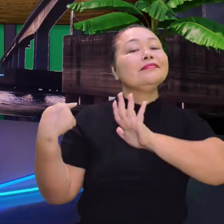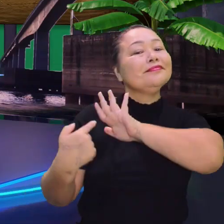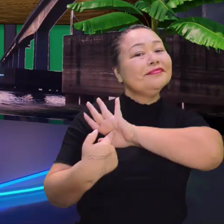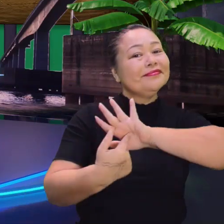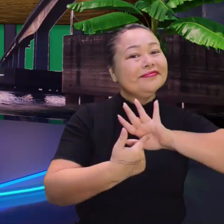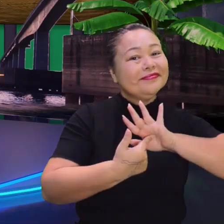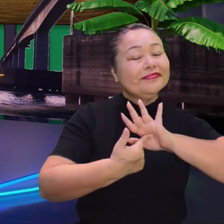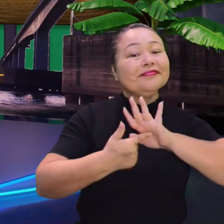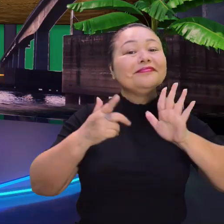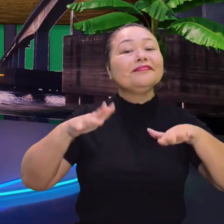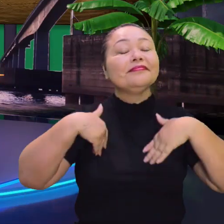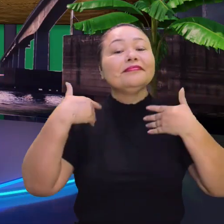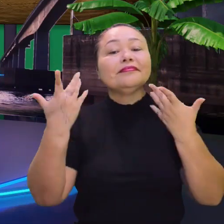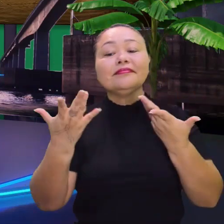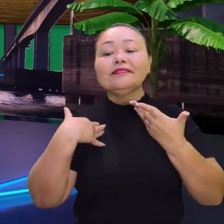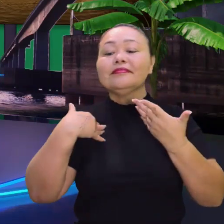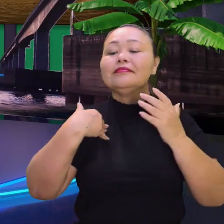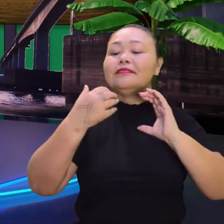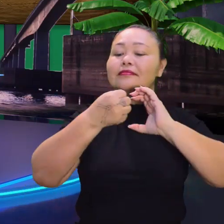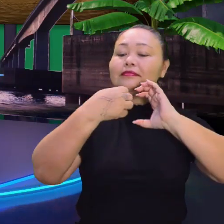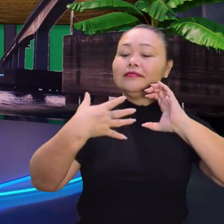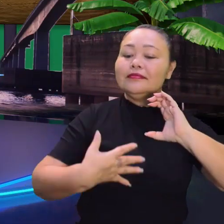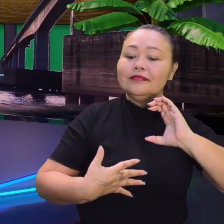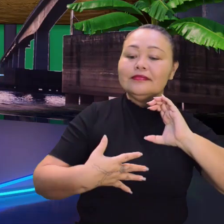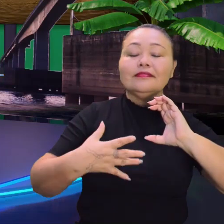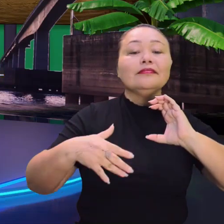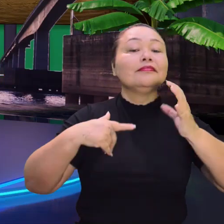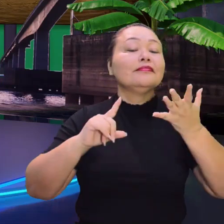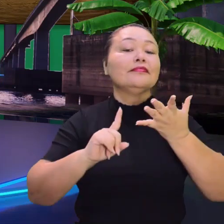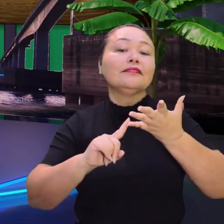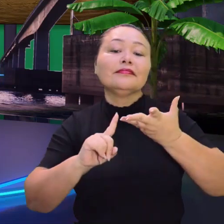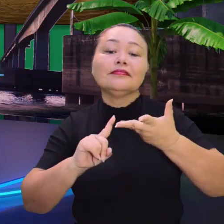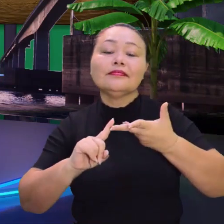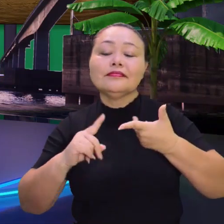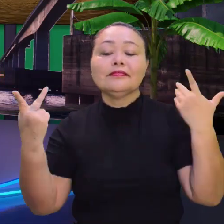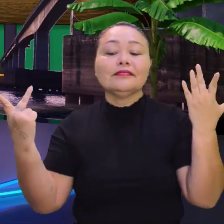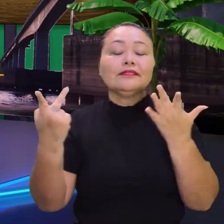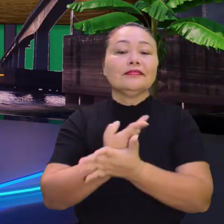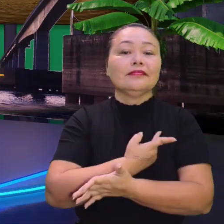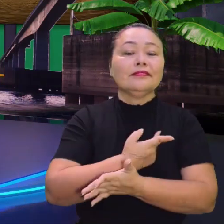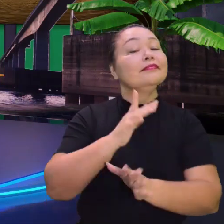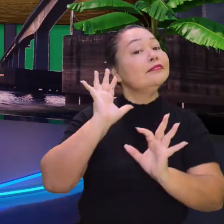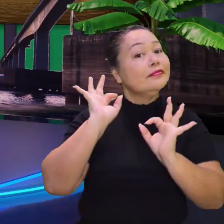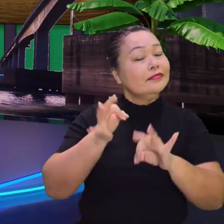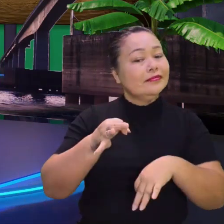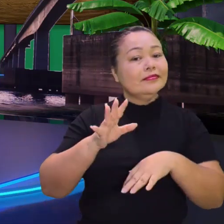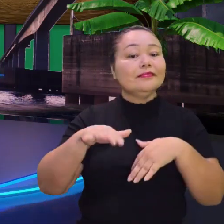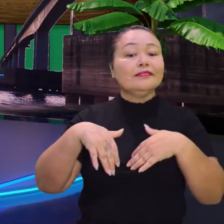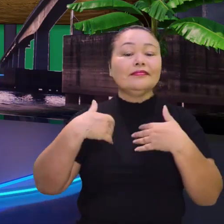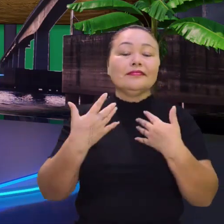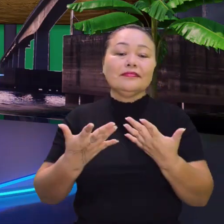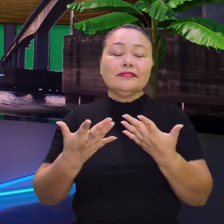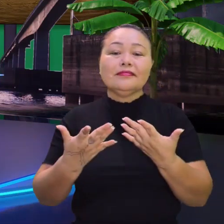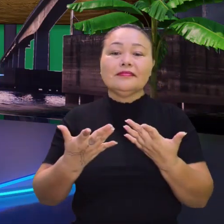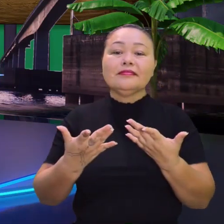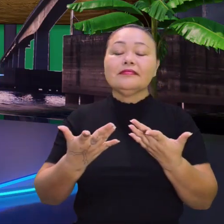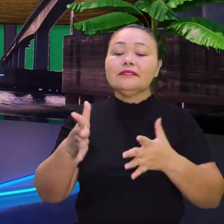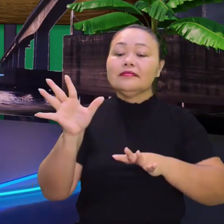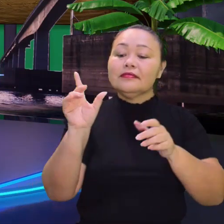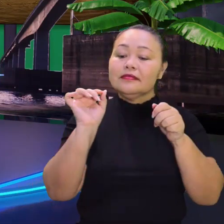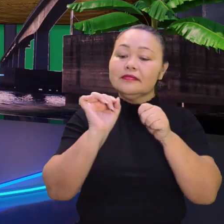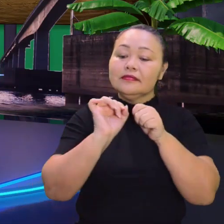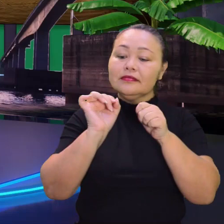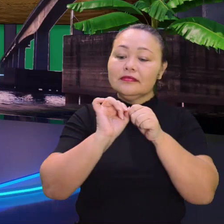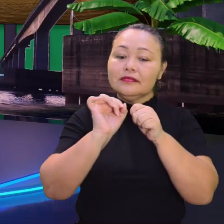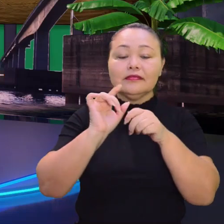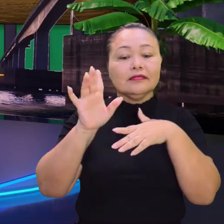para o aluno quais são as principais características, quais são elas, onde ocorrem. Muito bem. É isso? Isso mesmo. E inclusive fazer uma